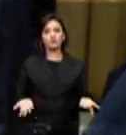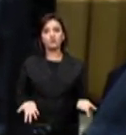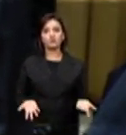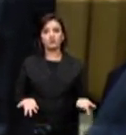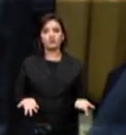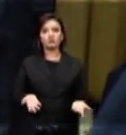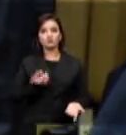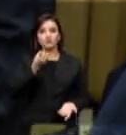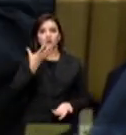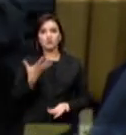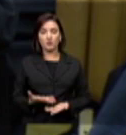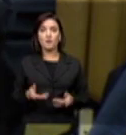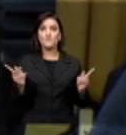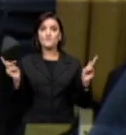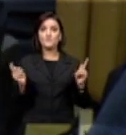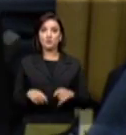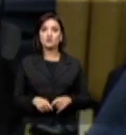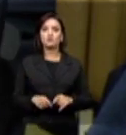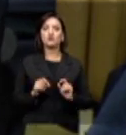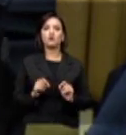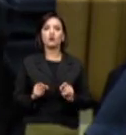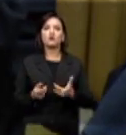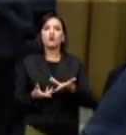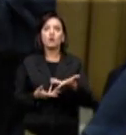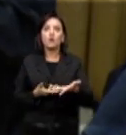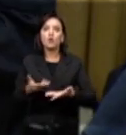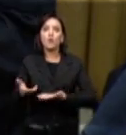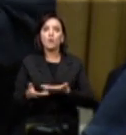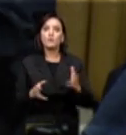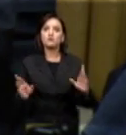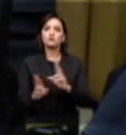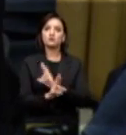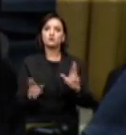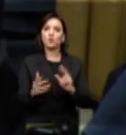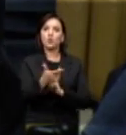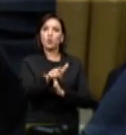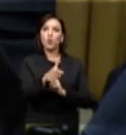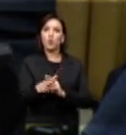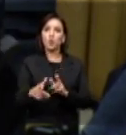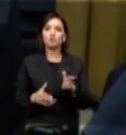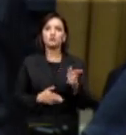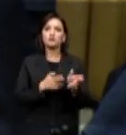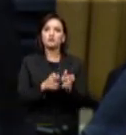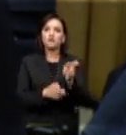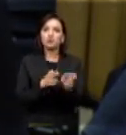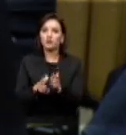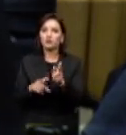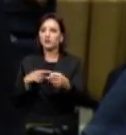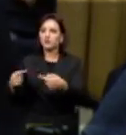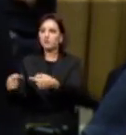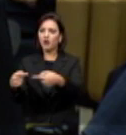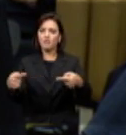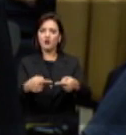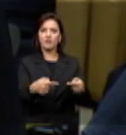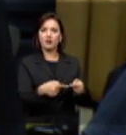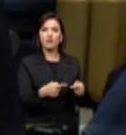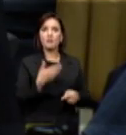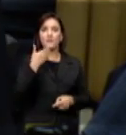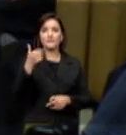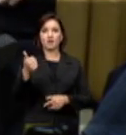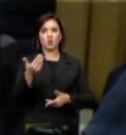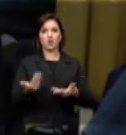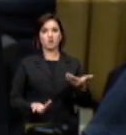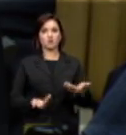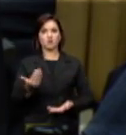é possibilitar o compartilhamento da rede com outras ferrovias, com outras concessionárias, de modo a otimizar o serviço